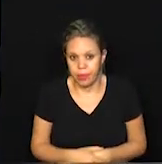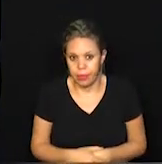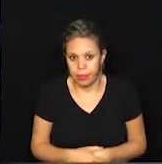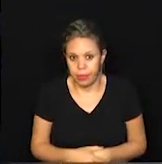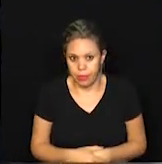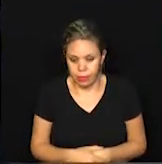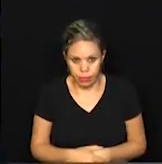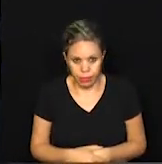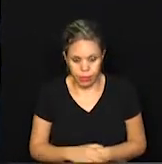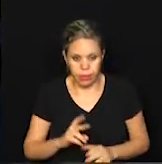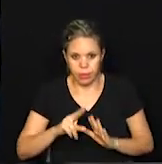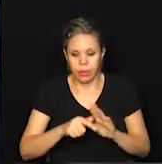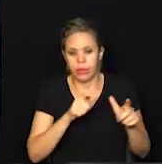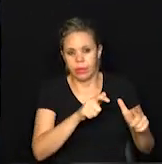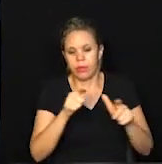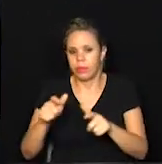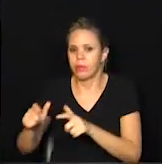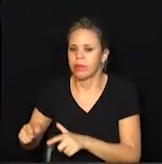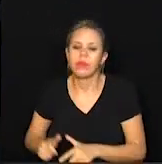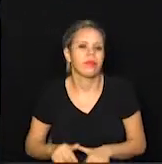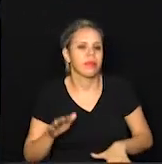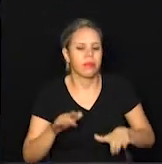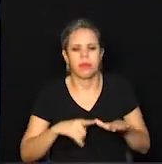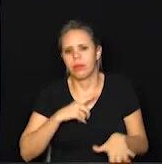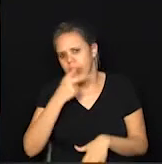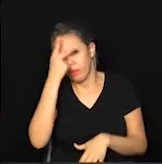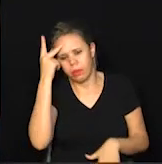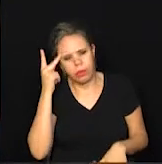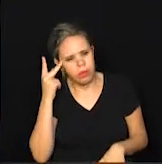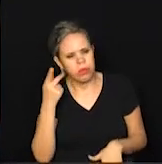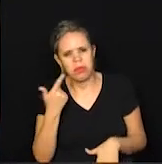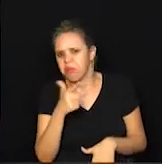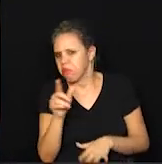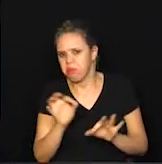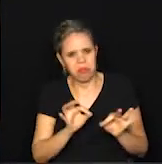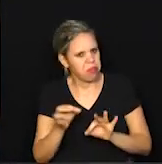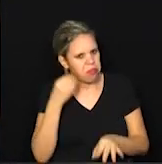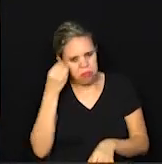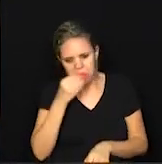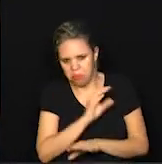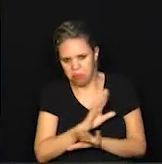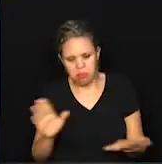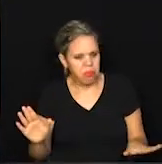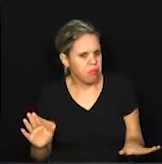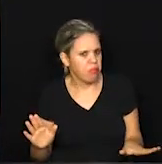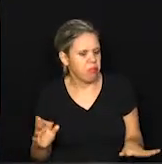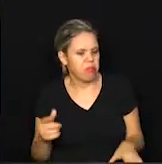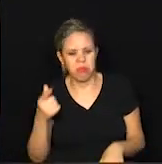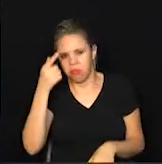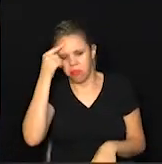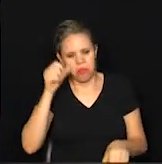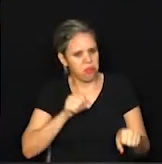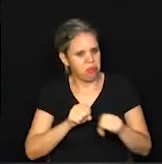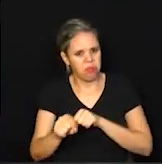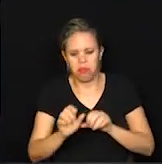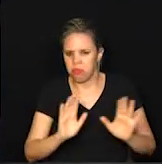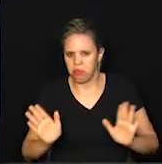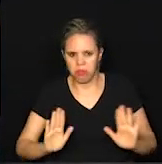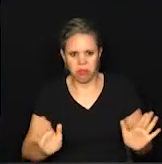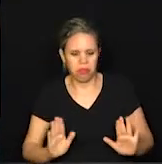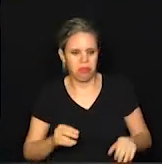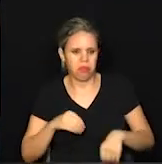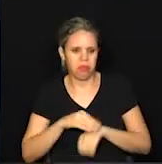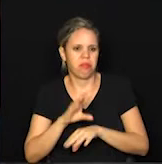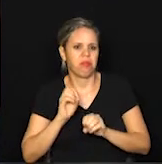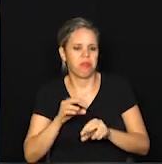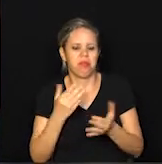em várias localidades, às vezes tem pessoas despreparadas que não são graduadas ou capacitadas para darem